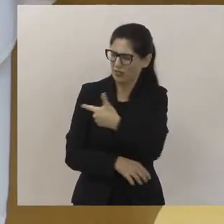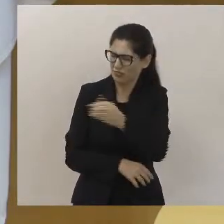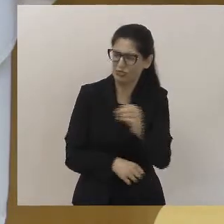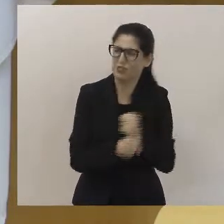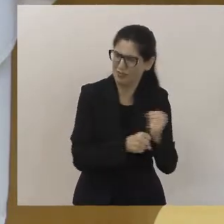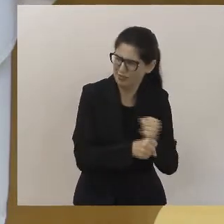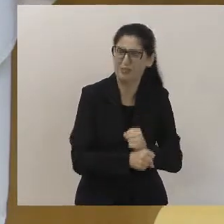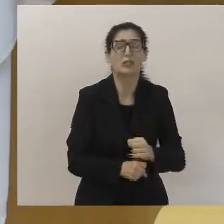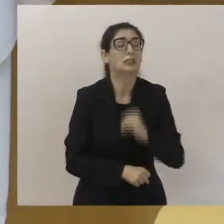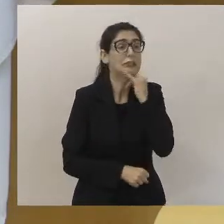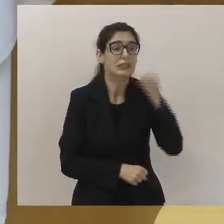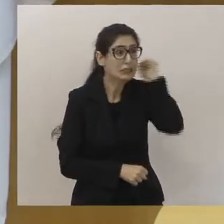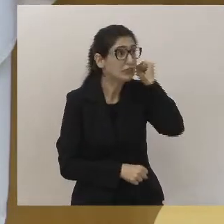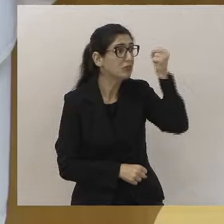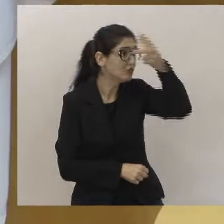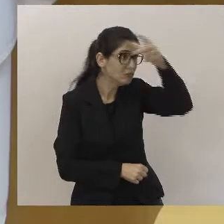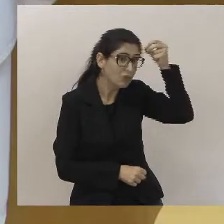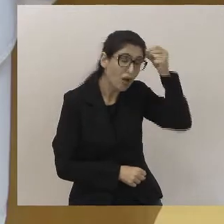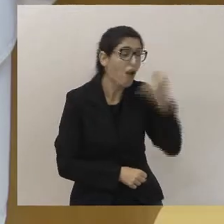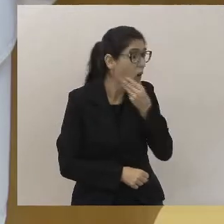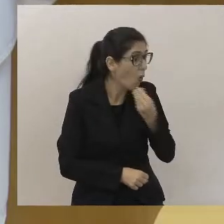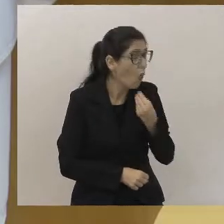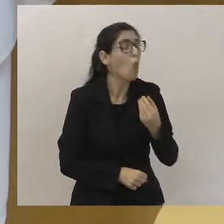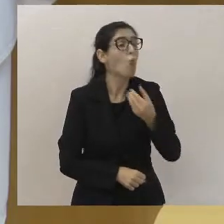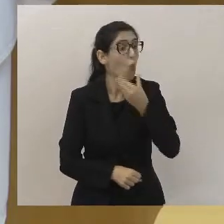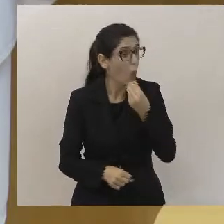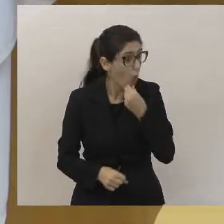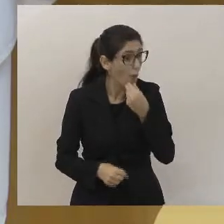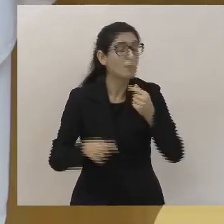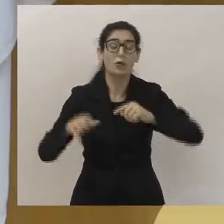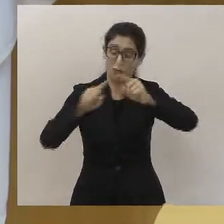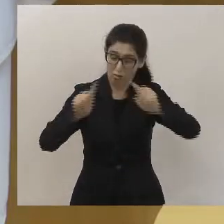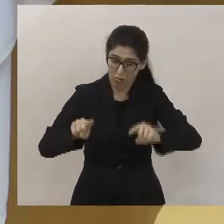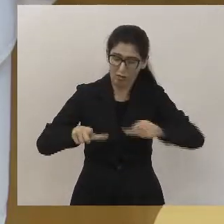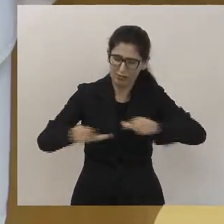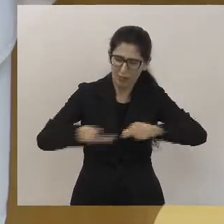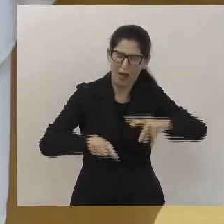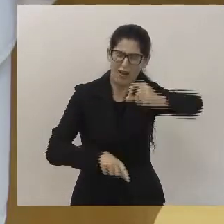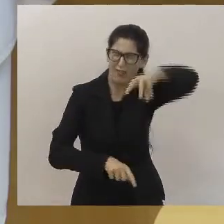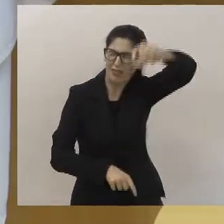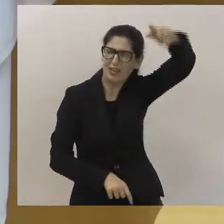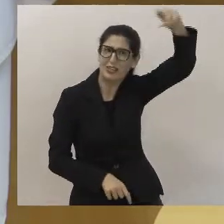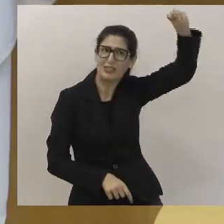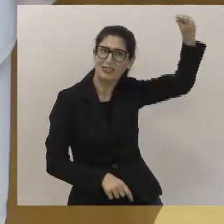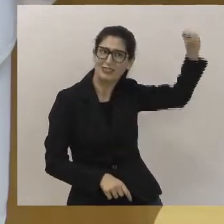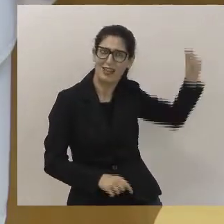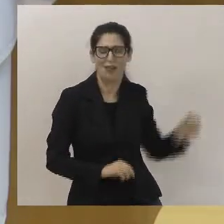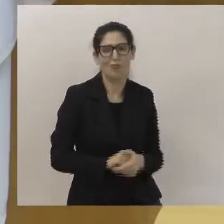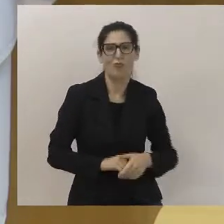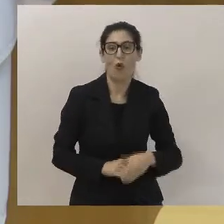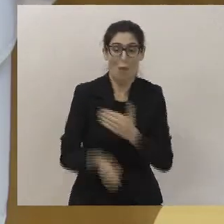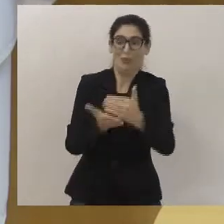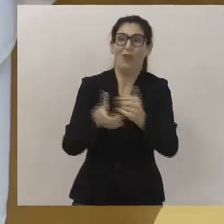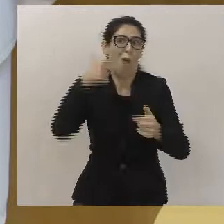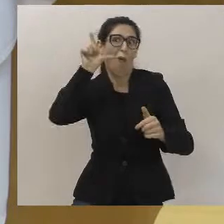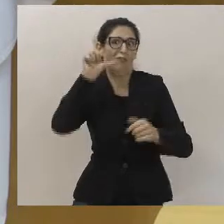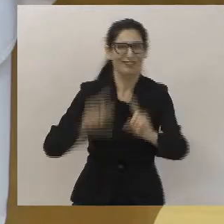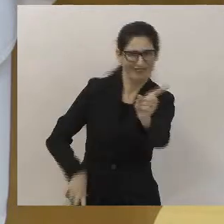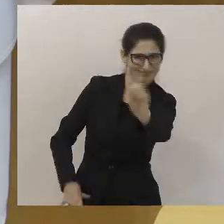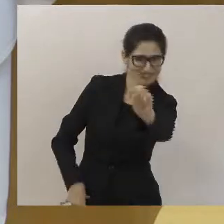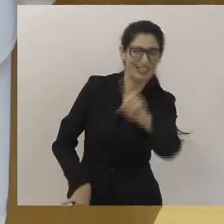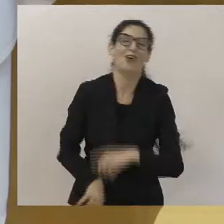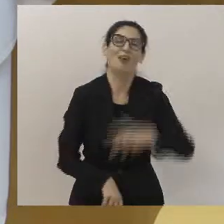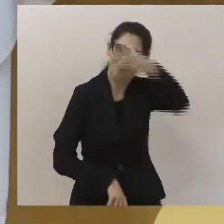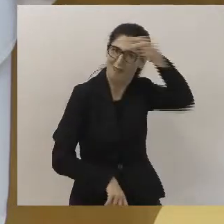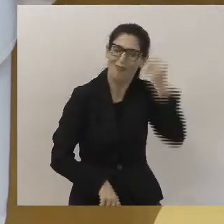público nunca que entrou na política na ára do poder público ontem eu não dá pra chegar aqui dizer que a